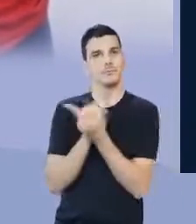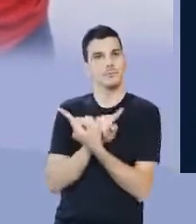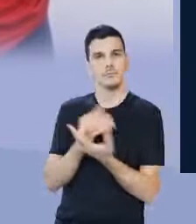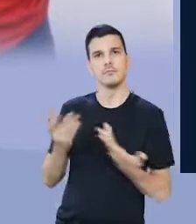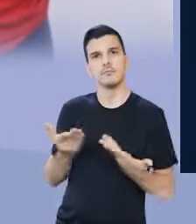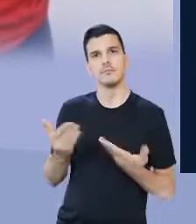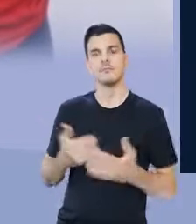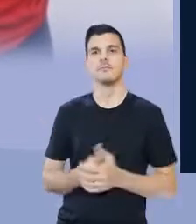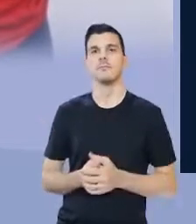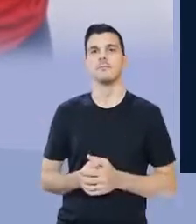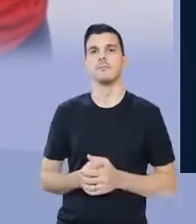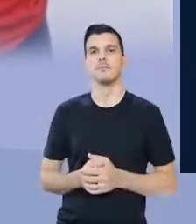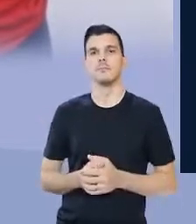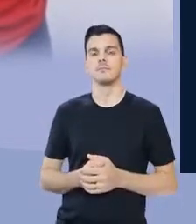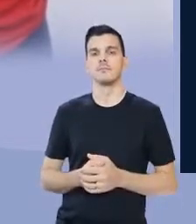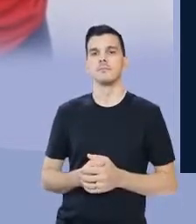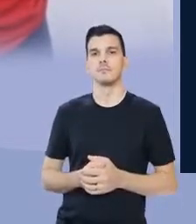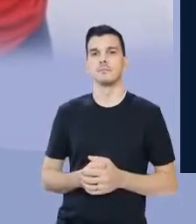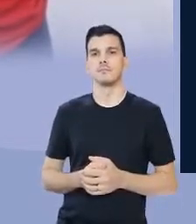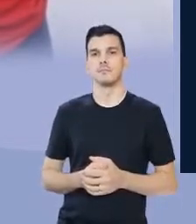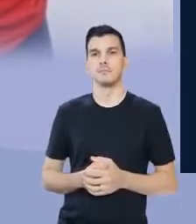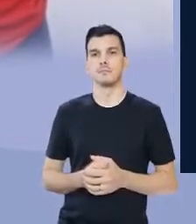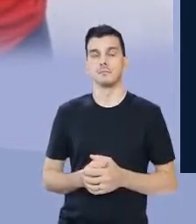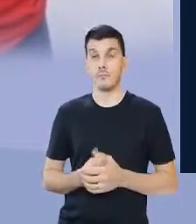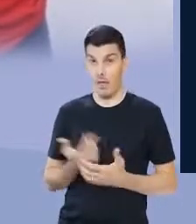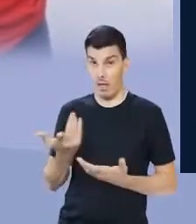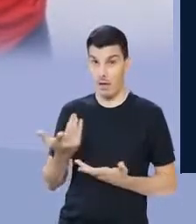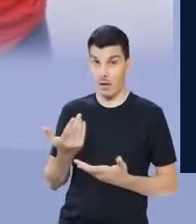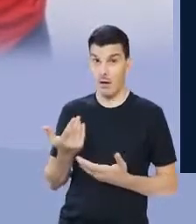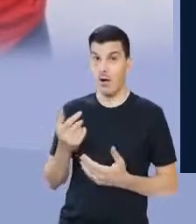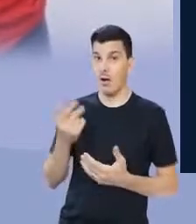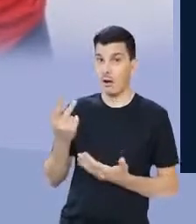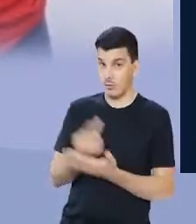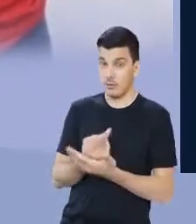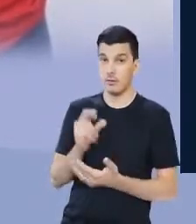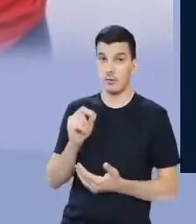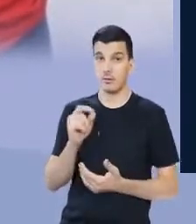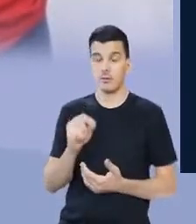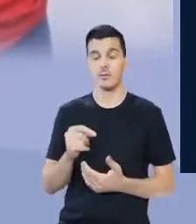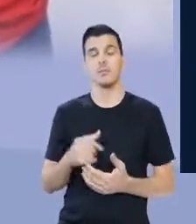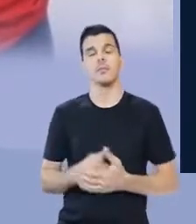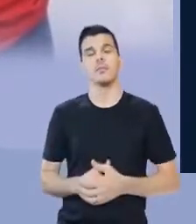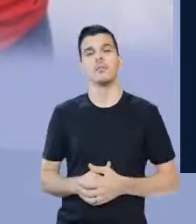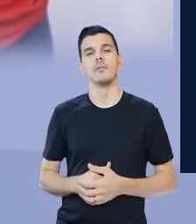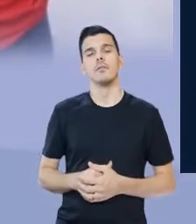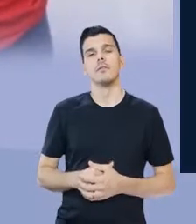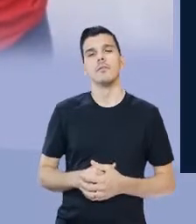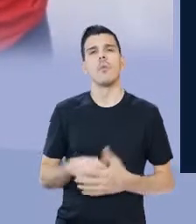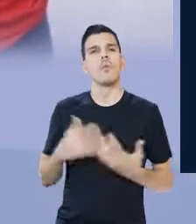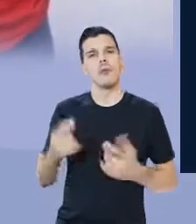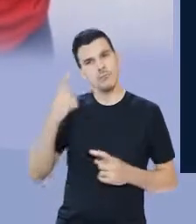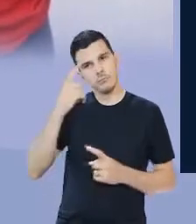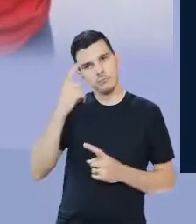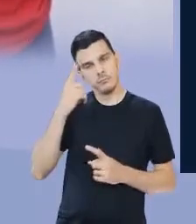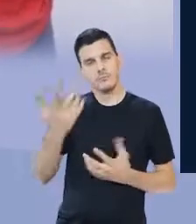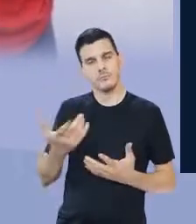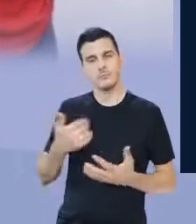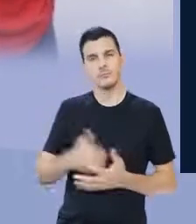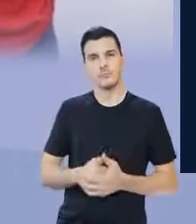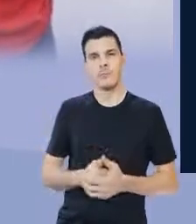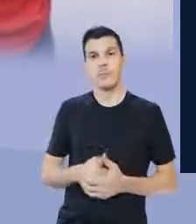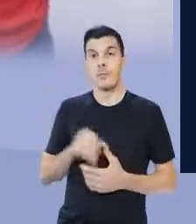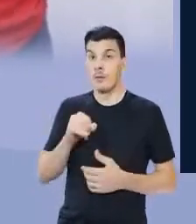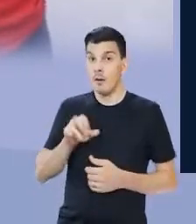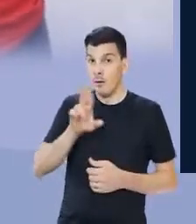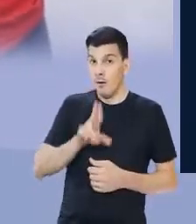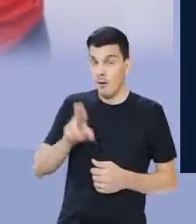pronúncia é diferente. A gente fala de um hábito que ocorre ou ocorreu e não ocorre mais. Qual que é a ideia do used to? Se você